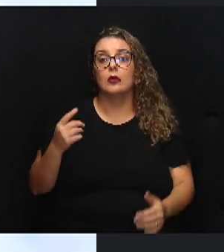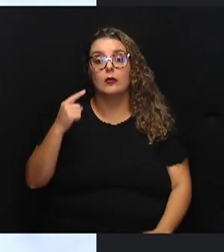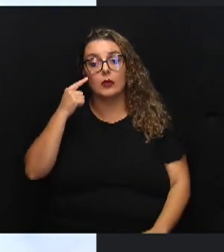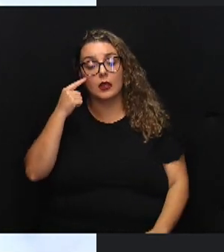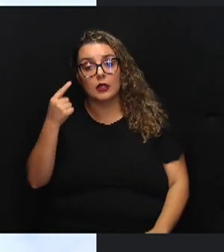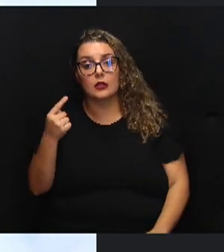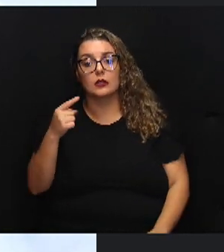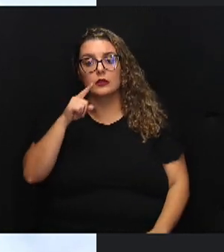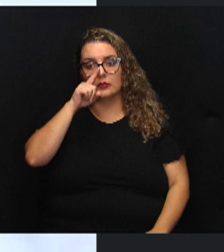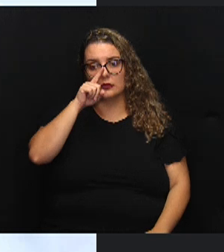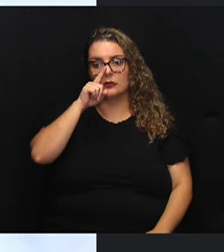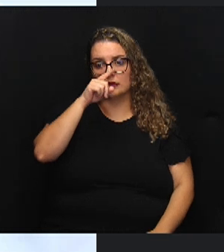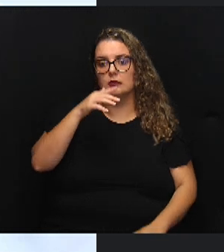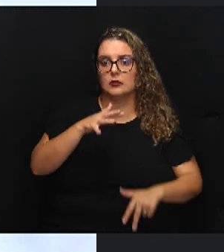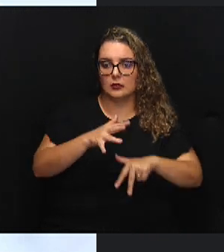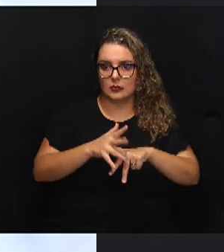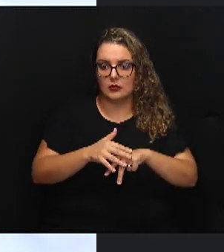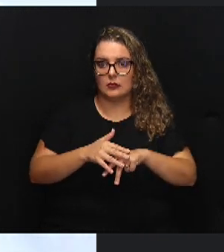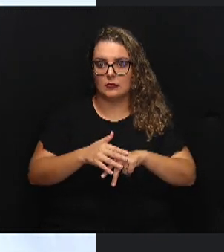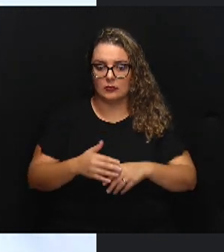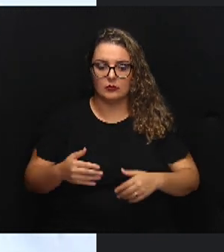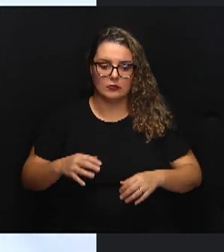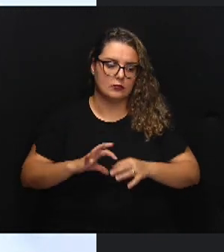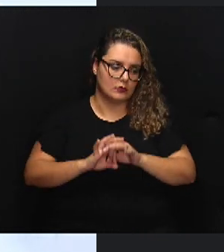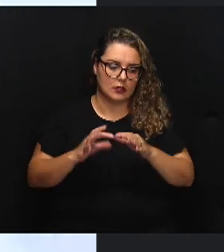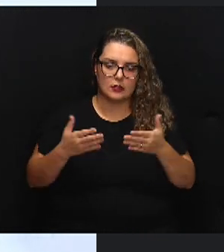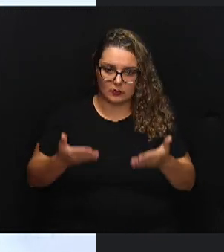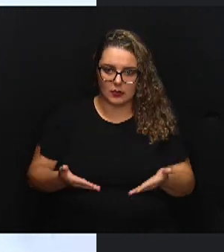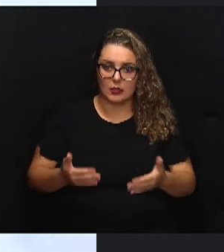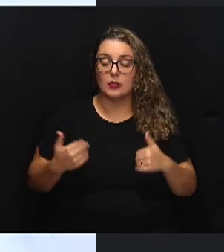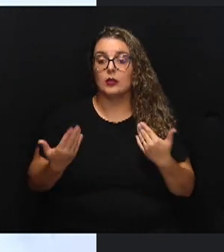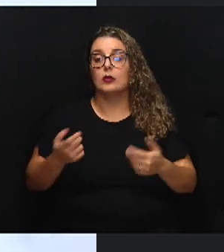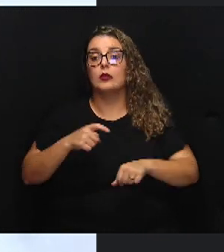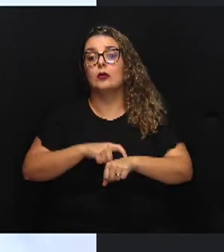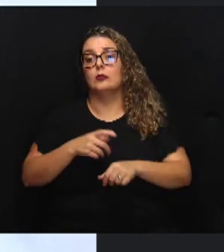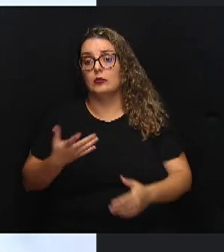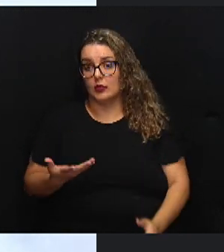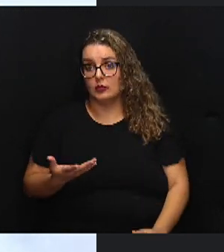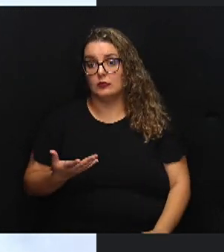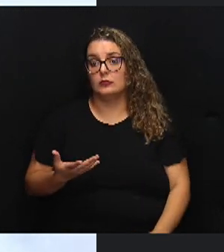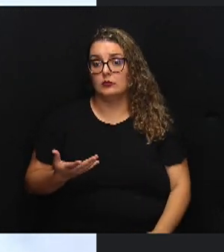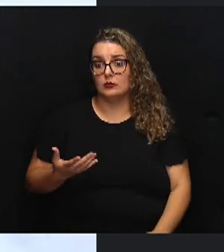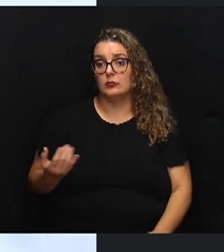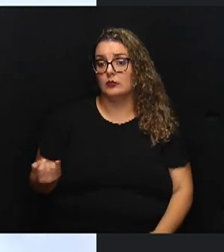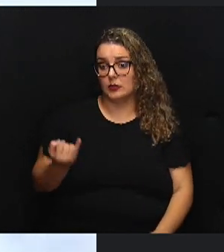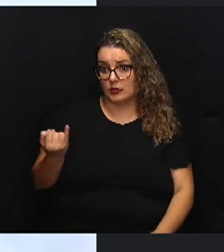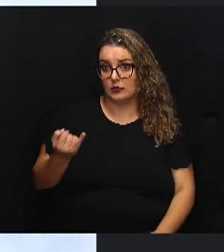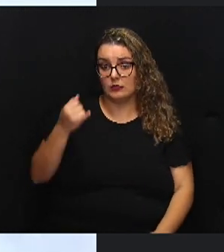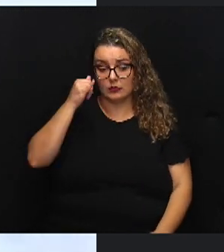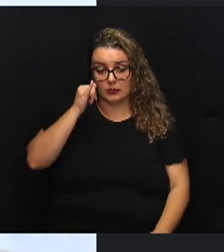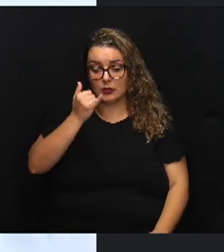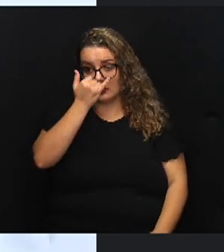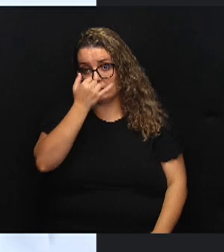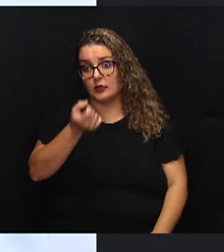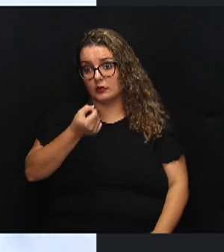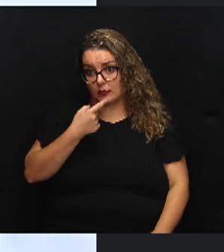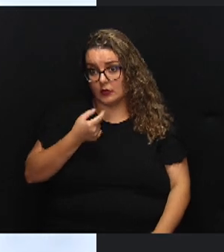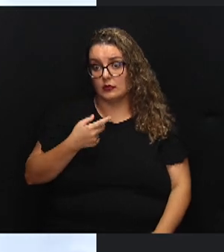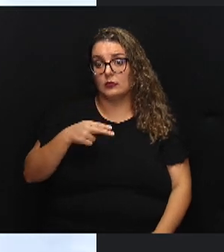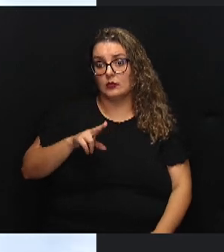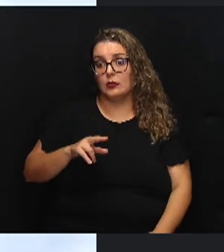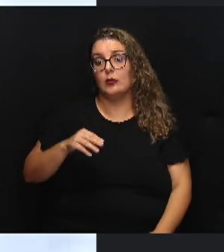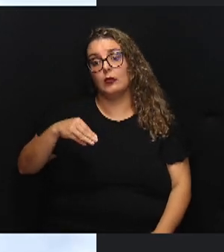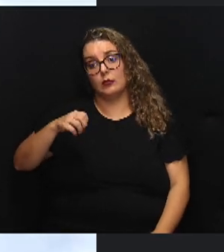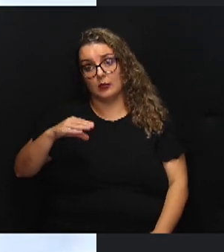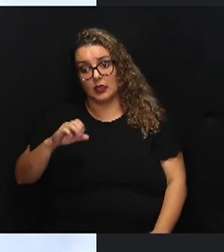de risco a qual essa paciente está submetida. E em que situações que vale a pena você fazer a prevenção medicamentosa ou